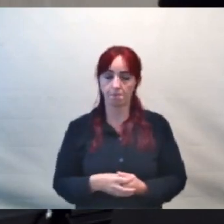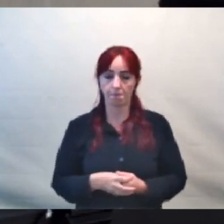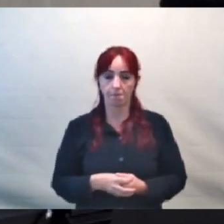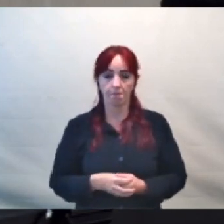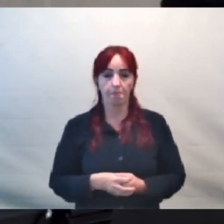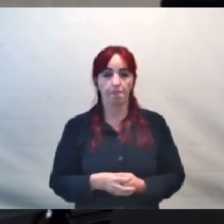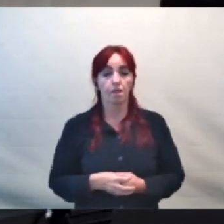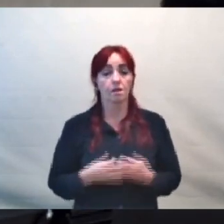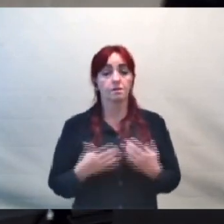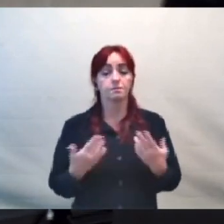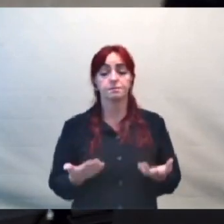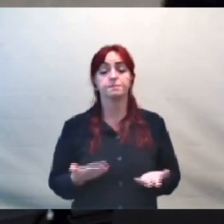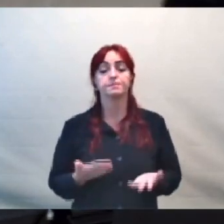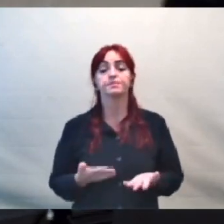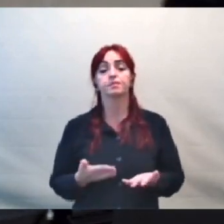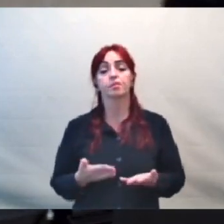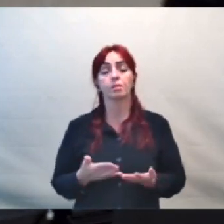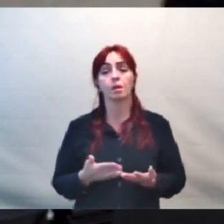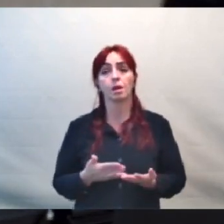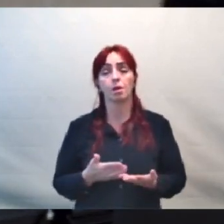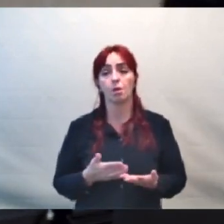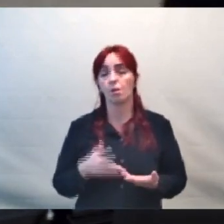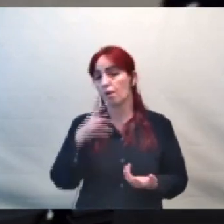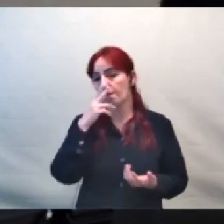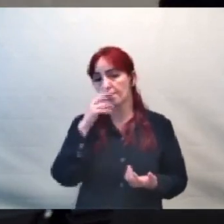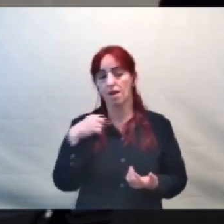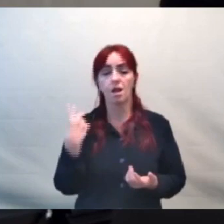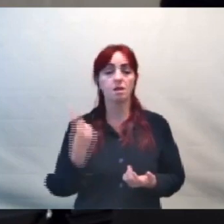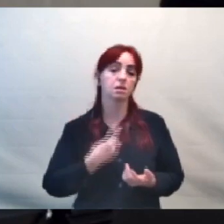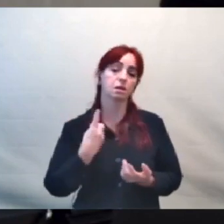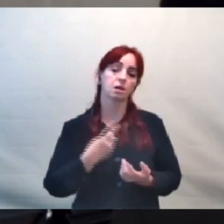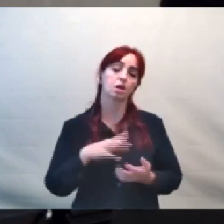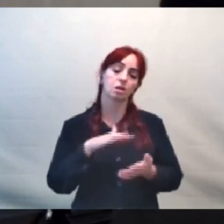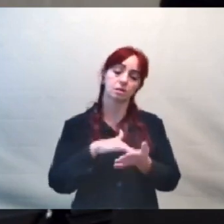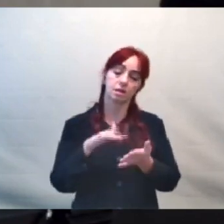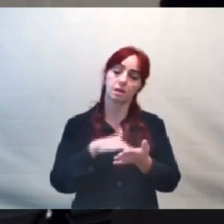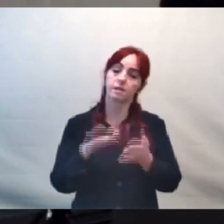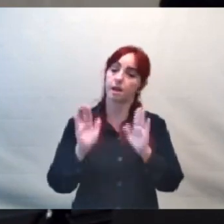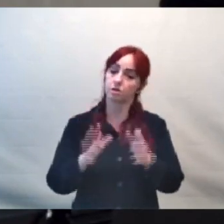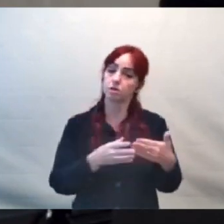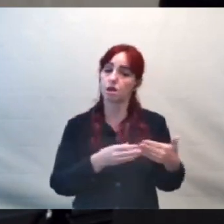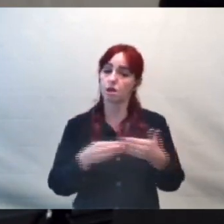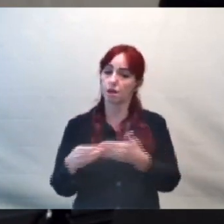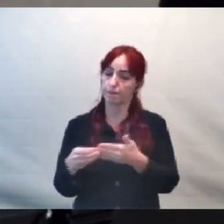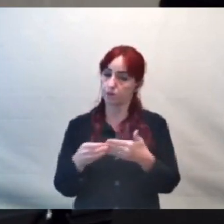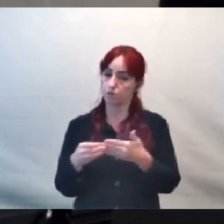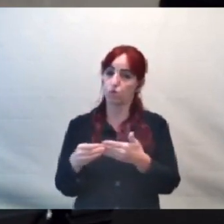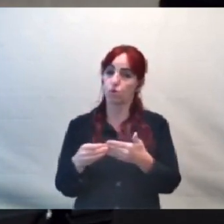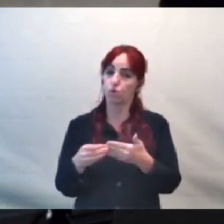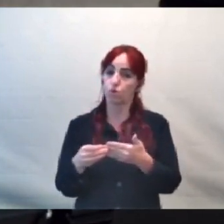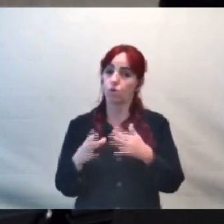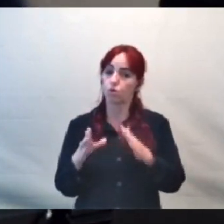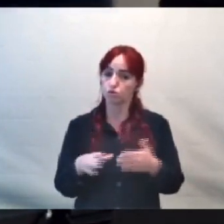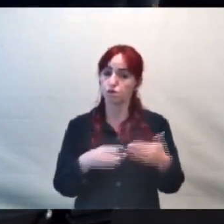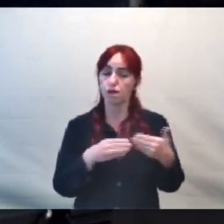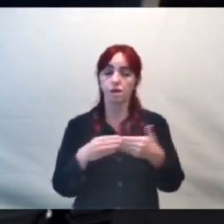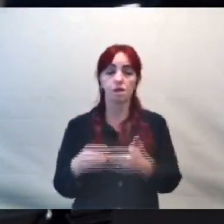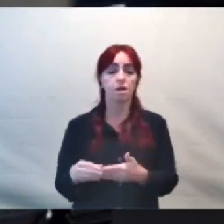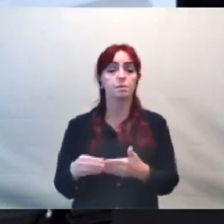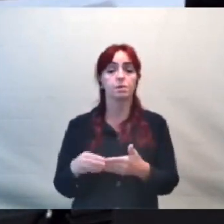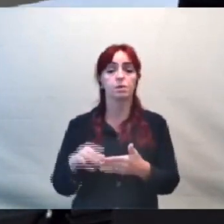Parece que nosso secretário já encaminhou, já fez um encaminhamento aqui para a